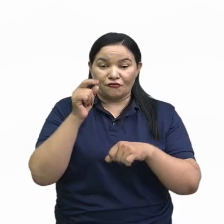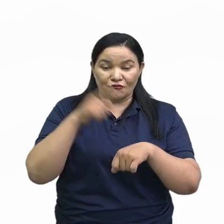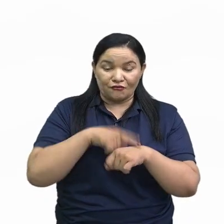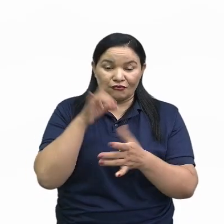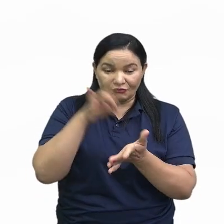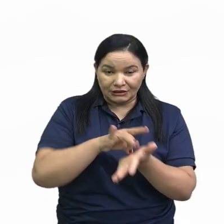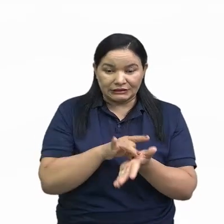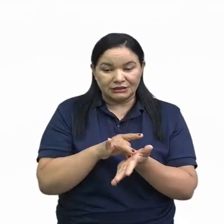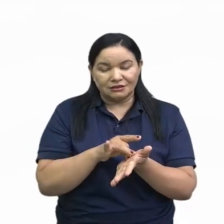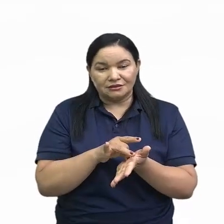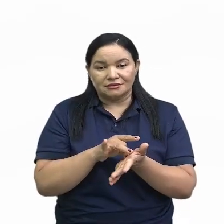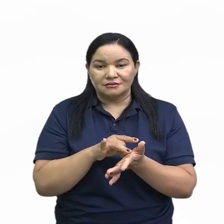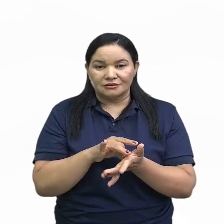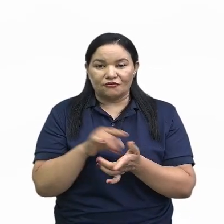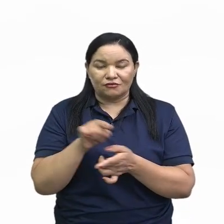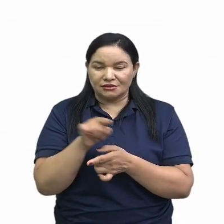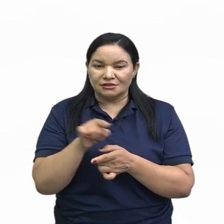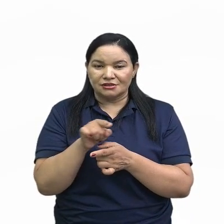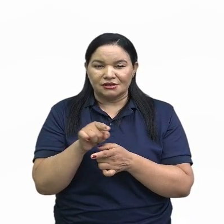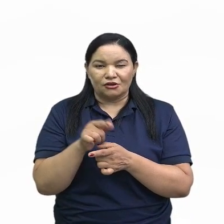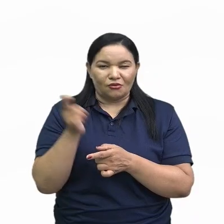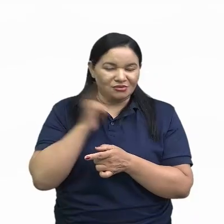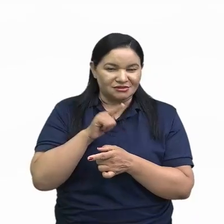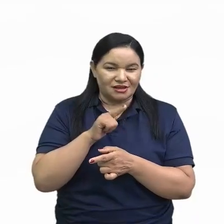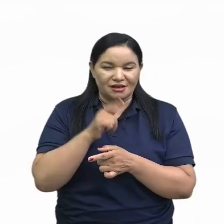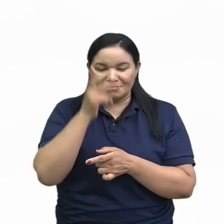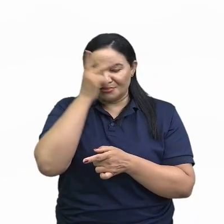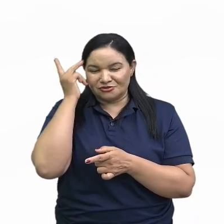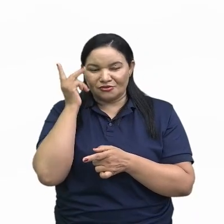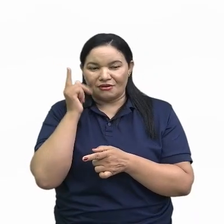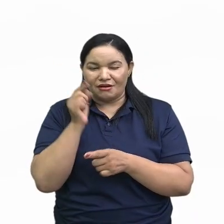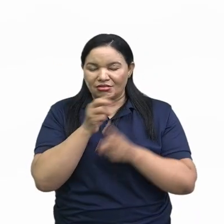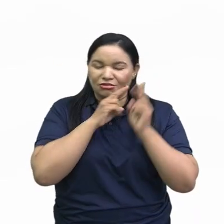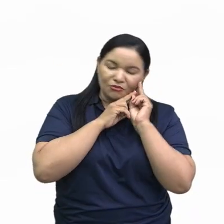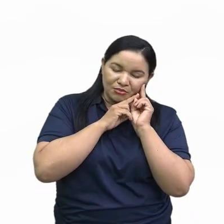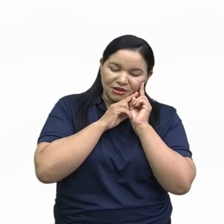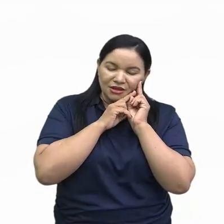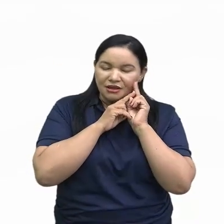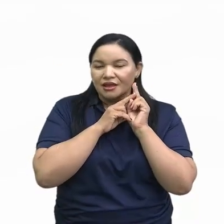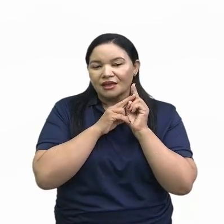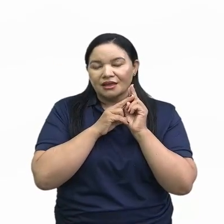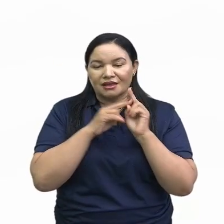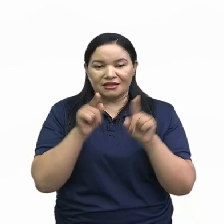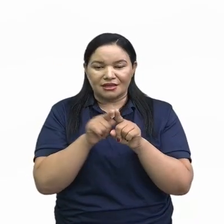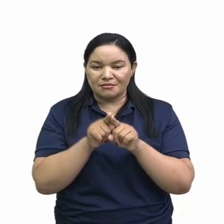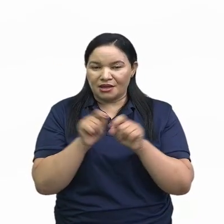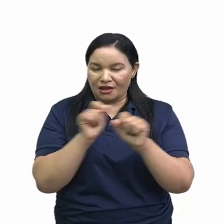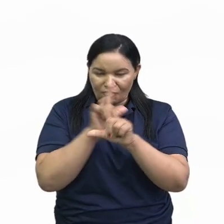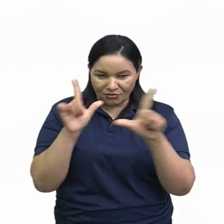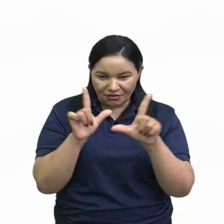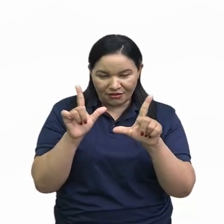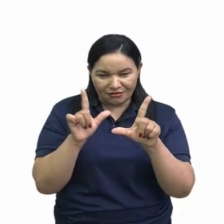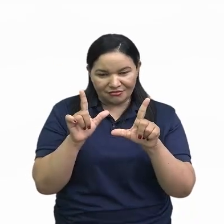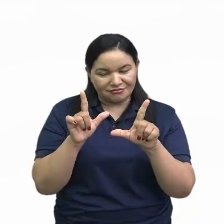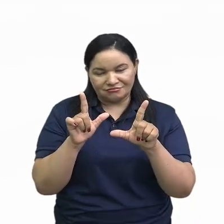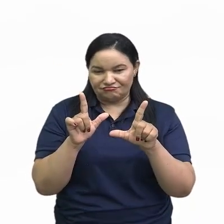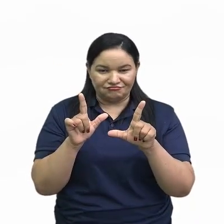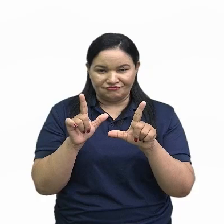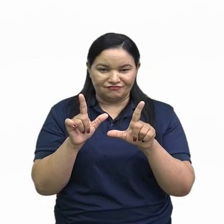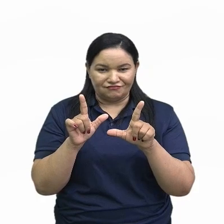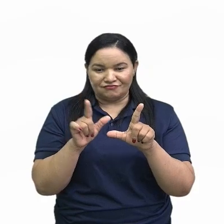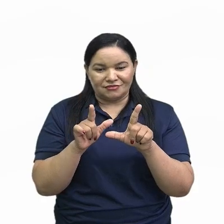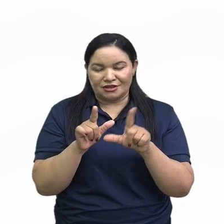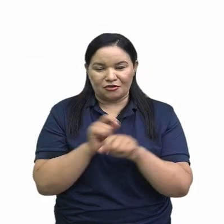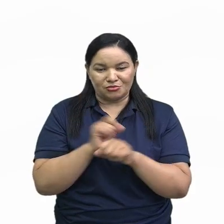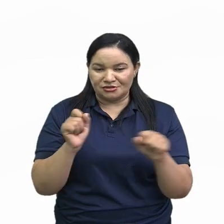sentido literal, a gente não consegue conceber que uma pessoa dorme e fica dormindo e está acordada ao mesmo